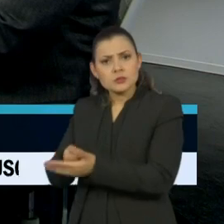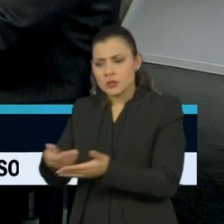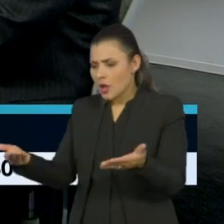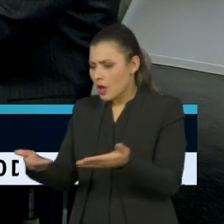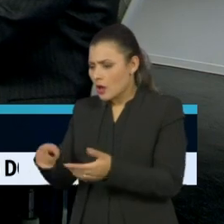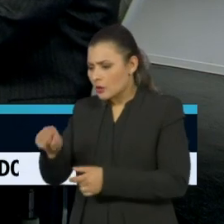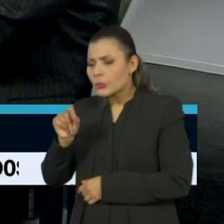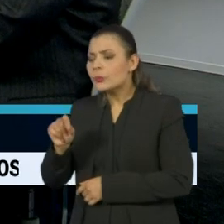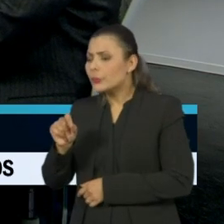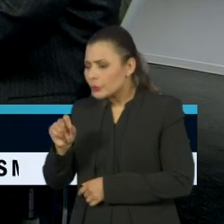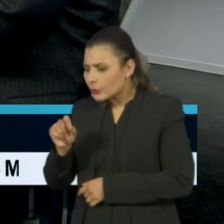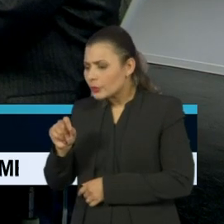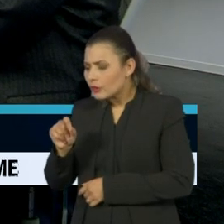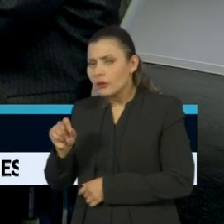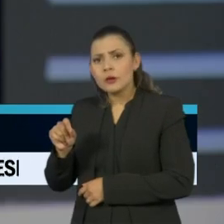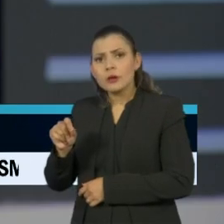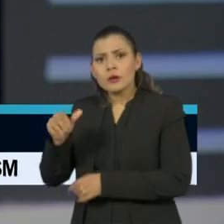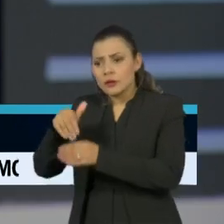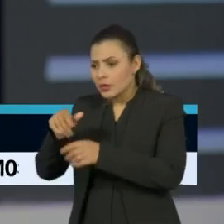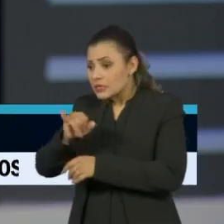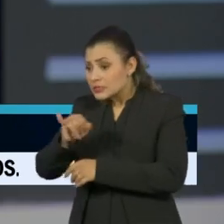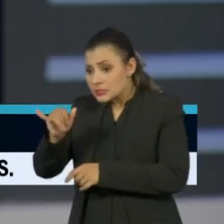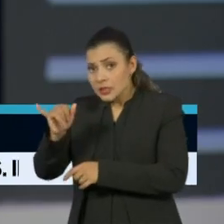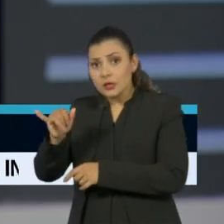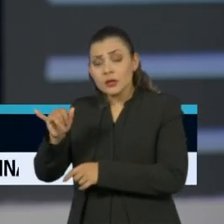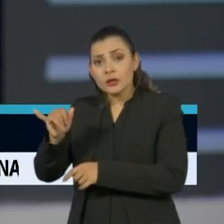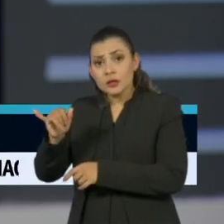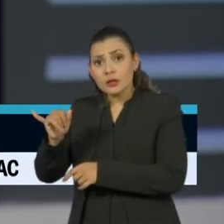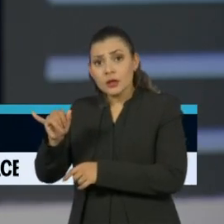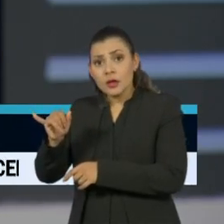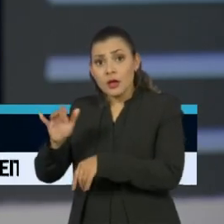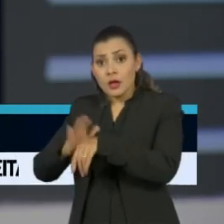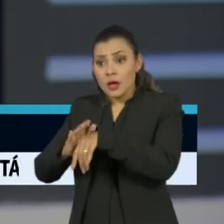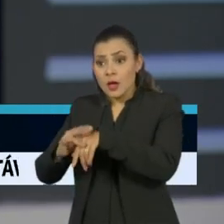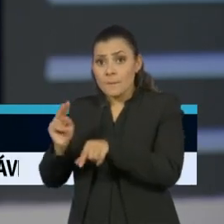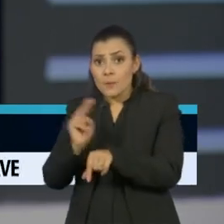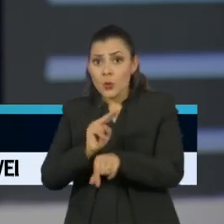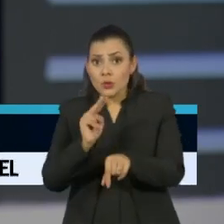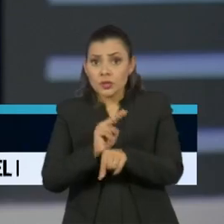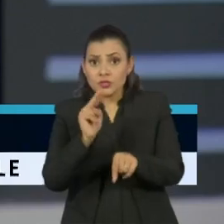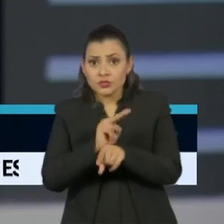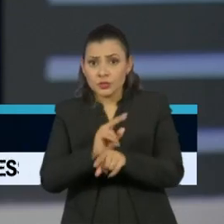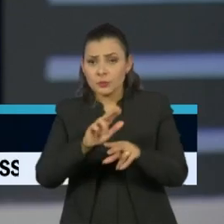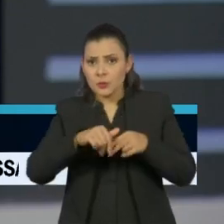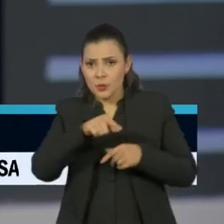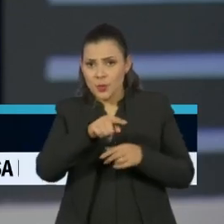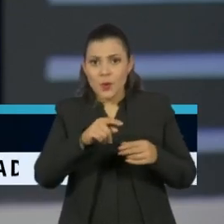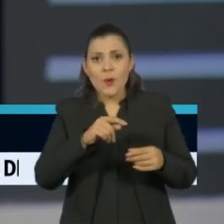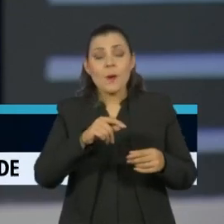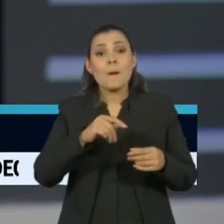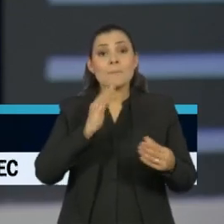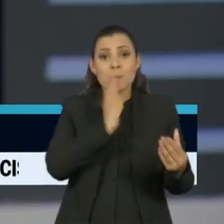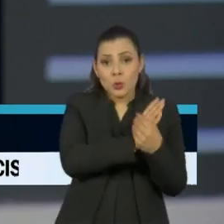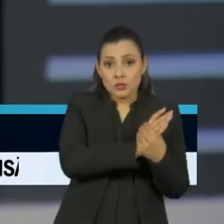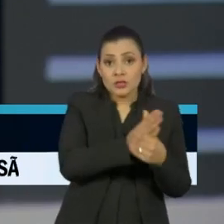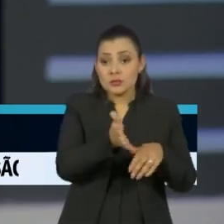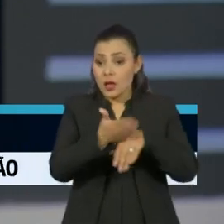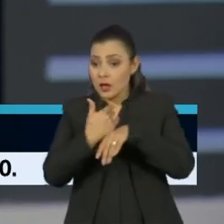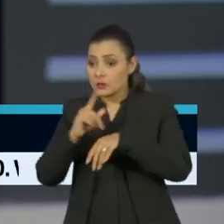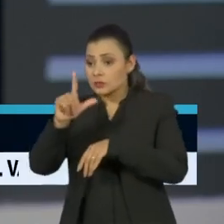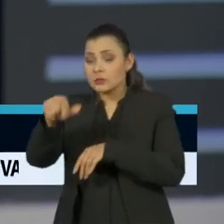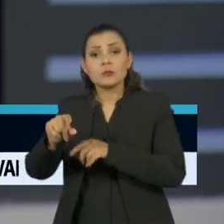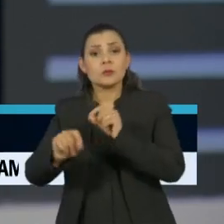do supremo agora que diz que quem tem que ser fazer a defesa no e antes ou depois é